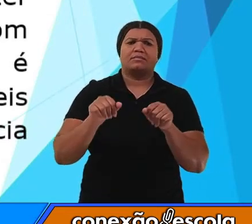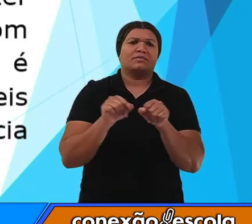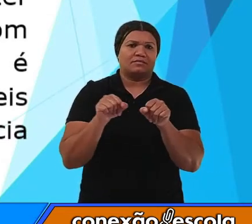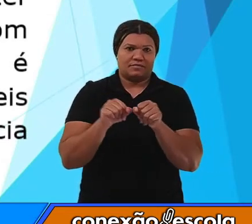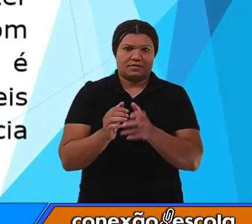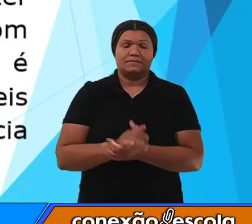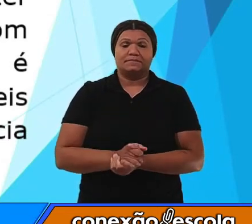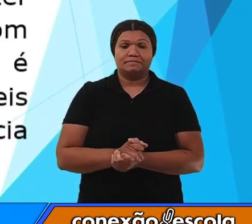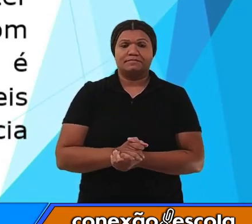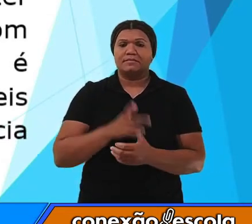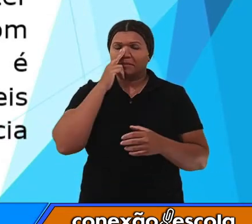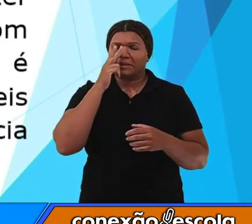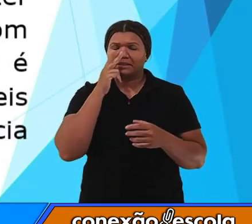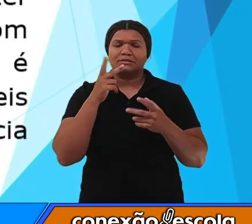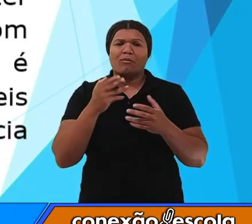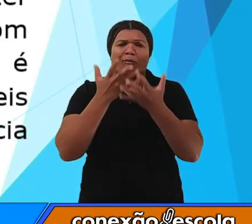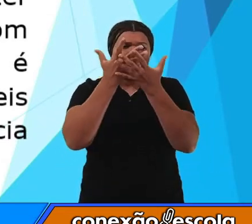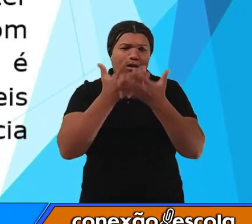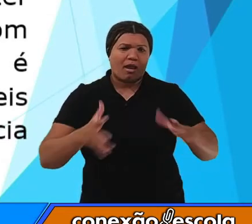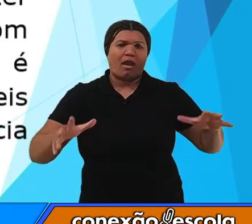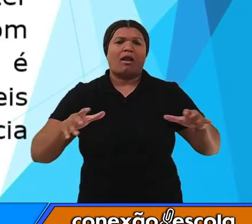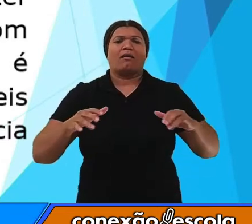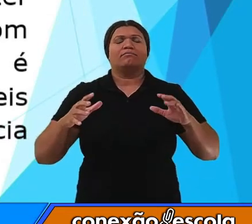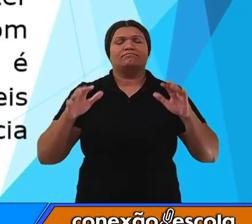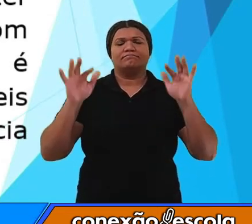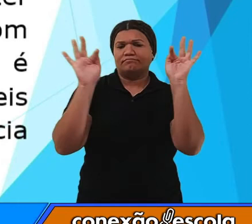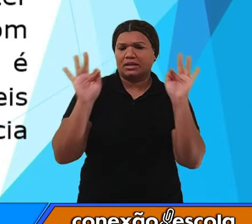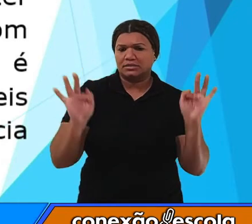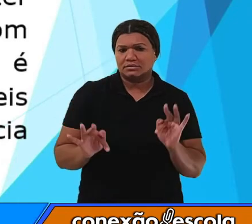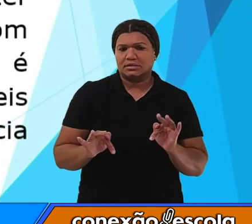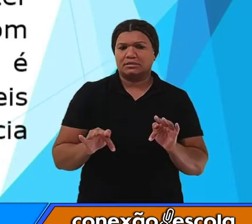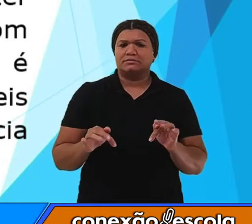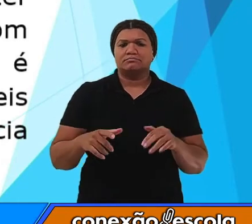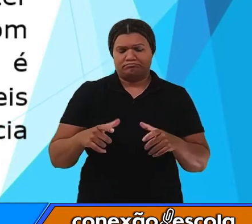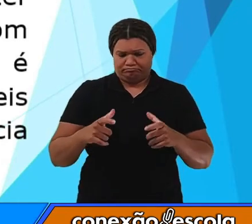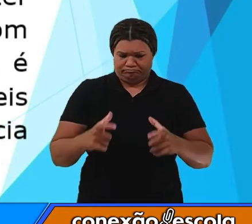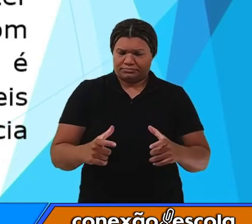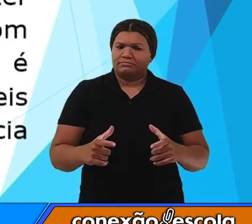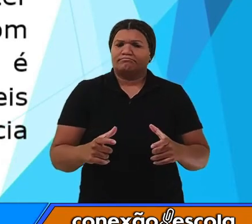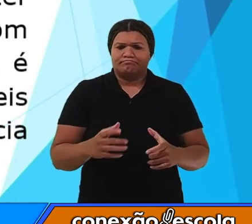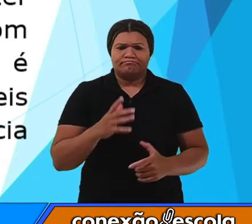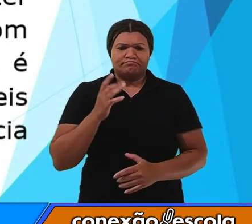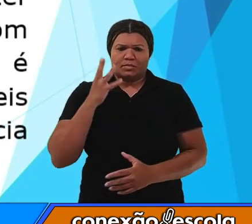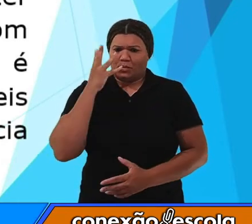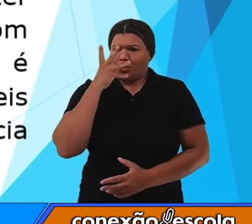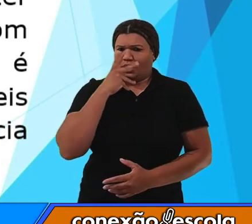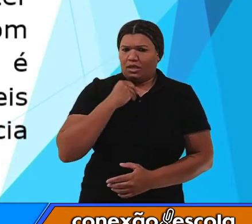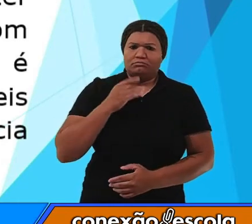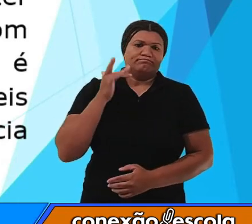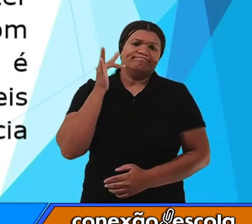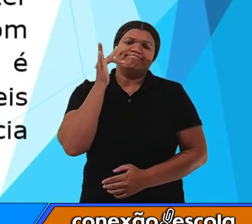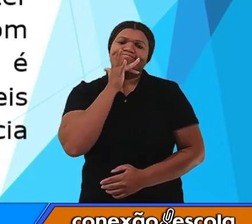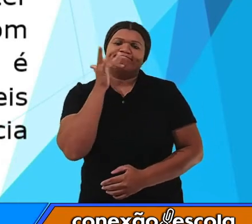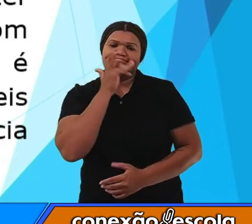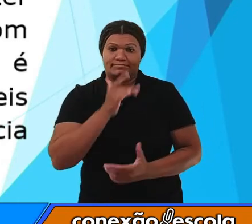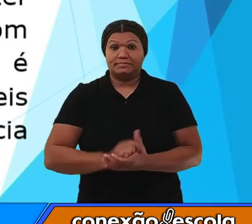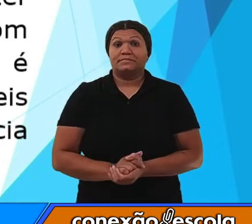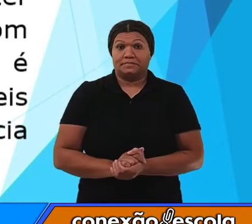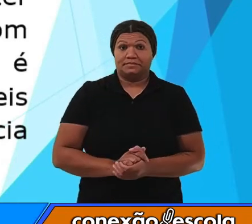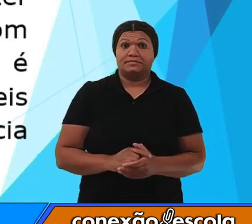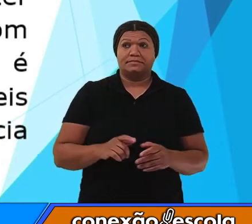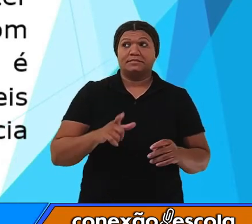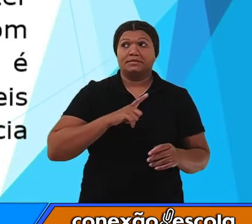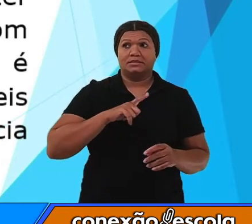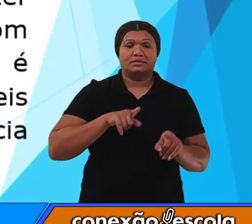grande ritual de alegria. Sim, um prato elaborado e, claro, delicioso e com todos